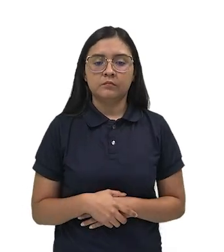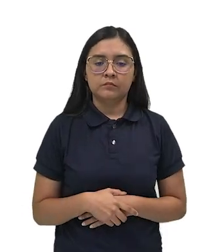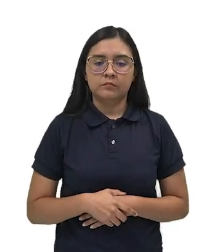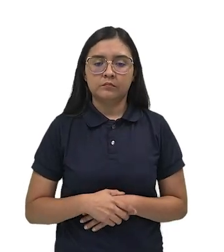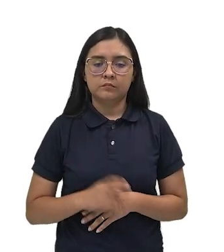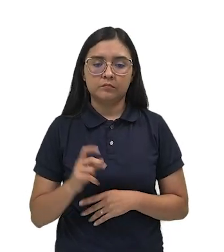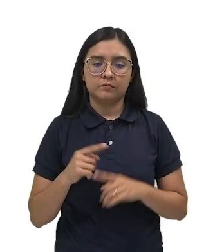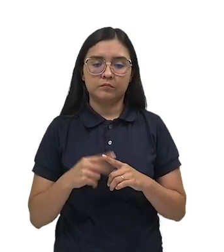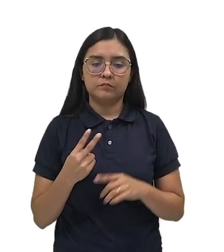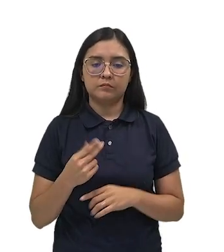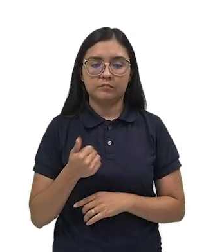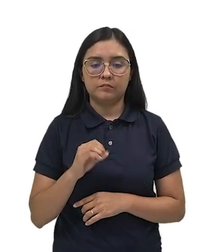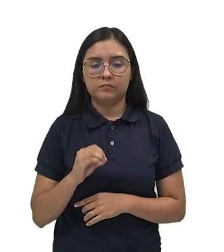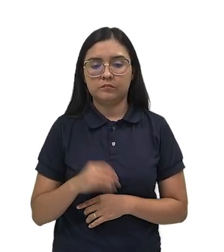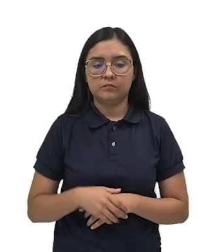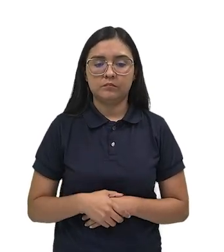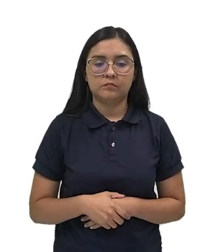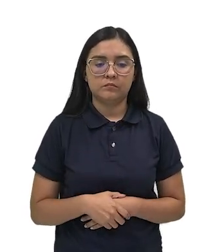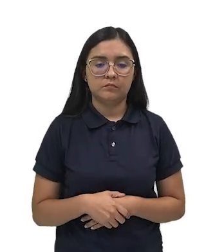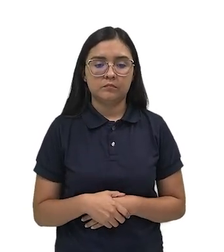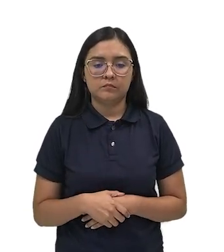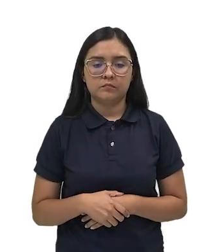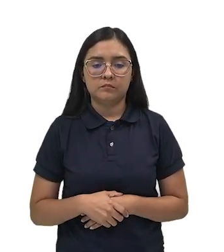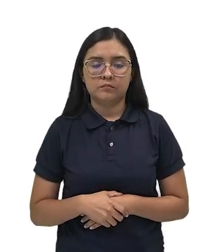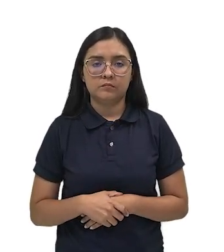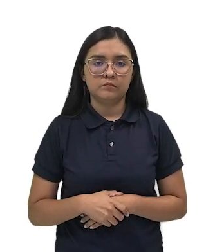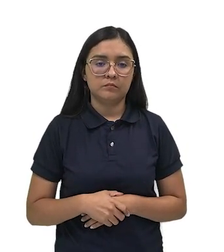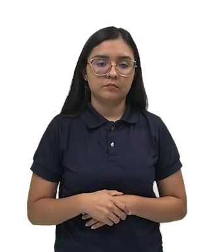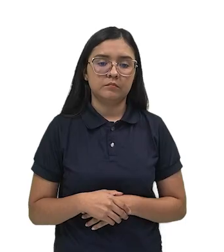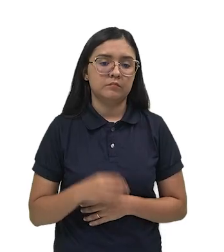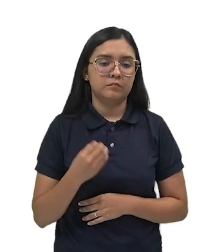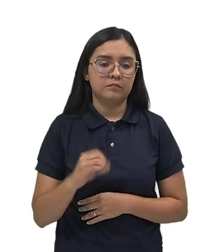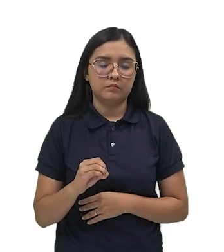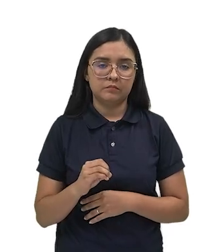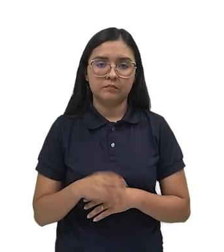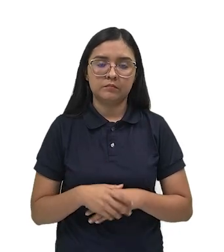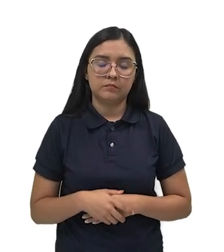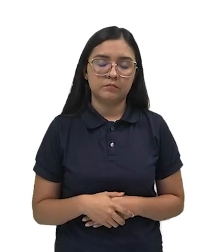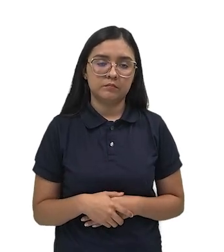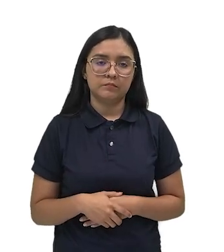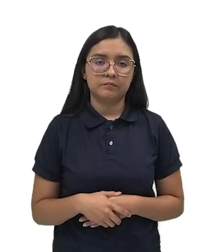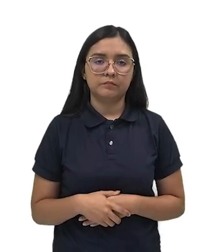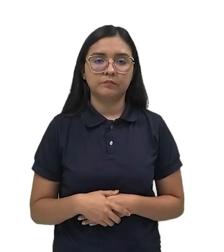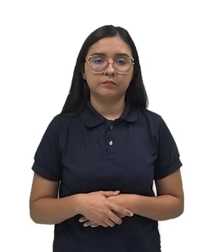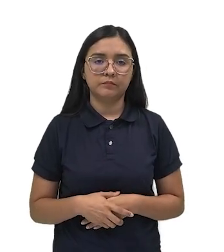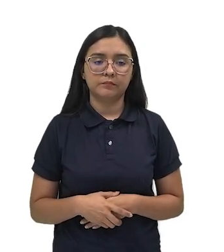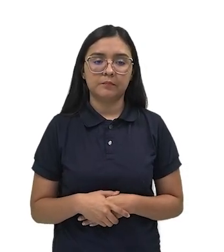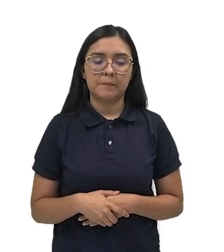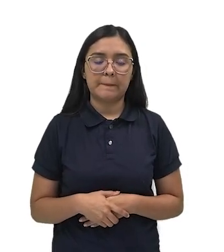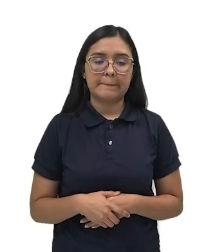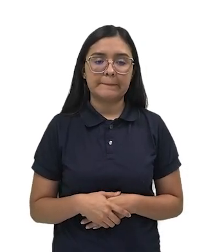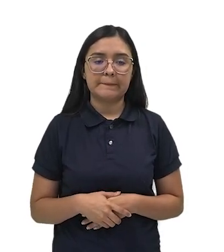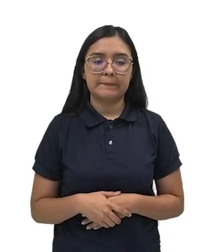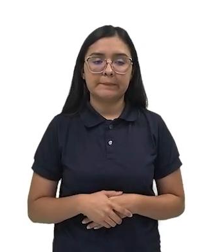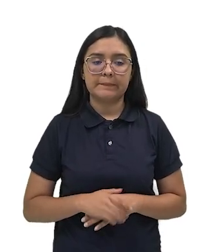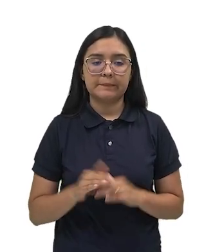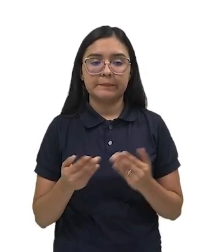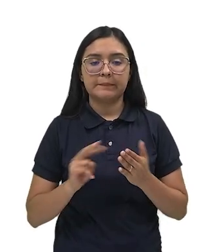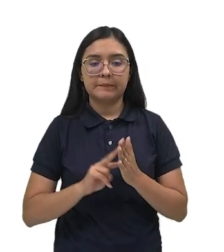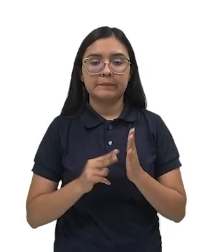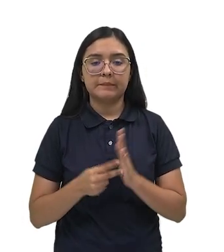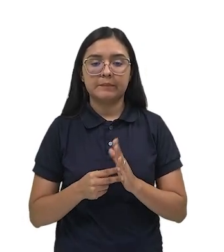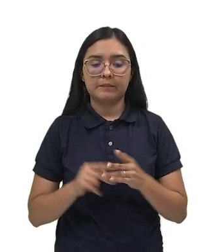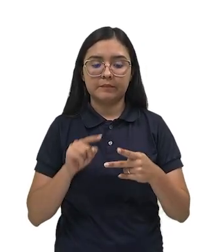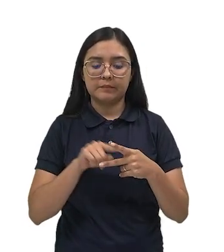2, 10. Então, meu resto é 0, ok? Então, significa que